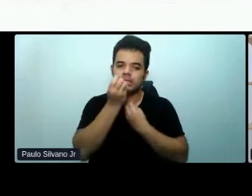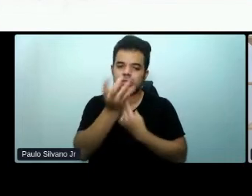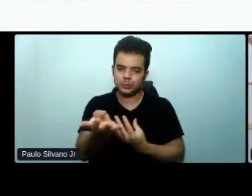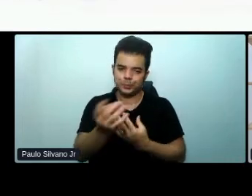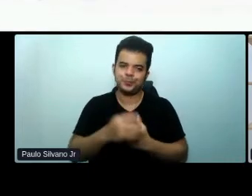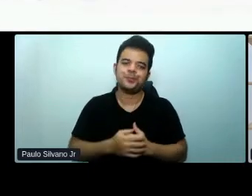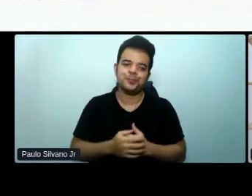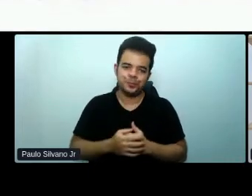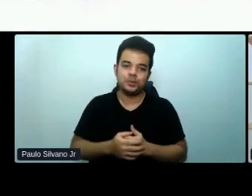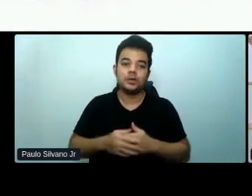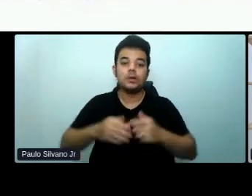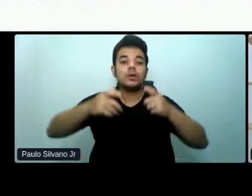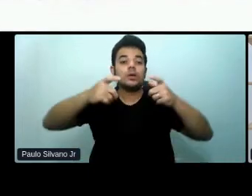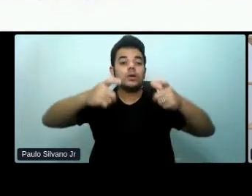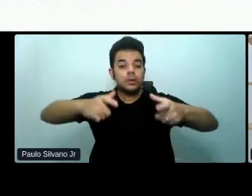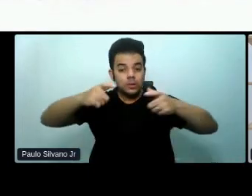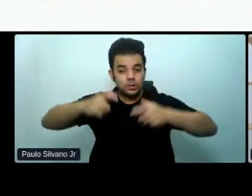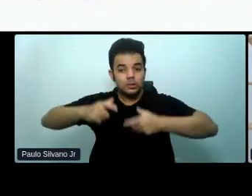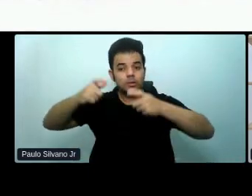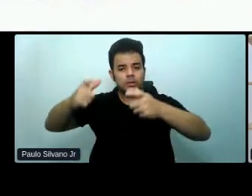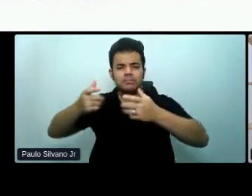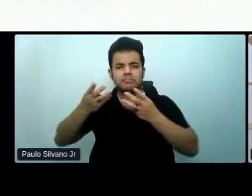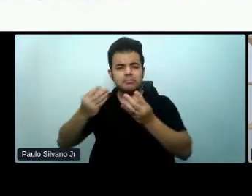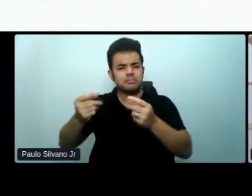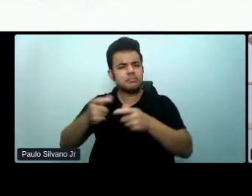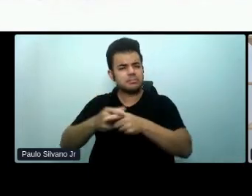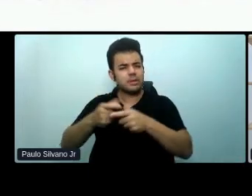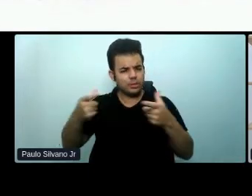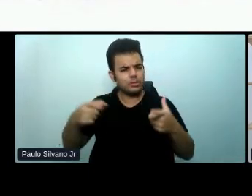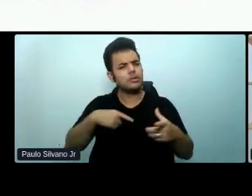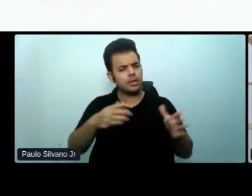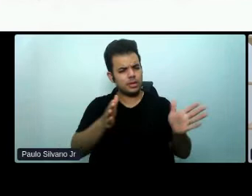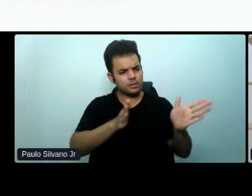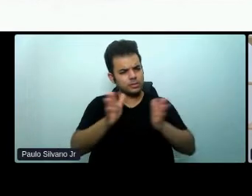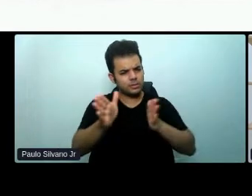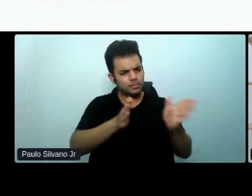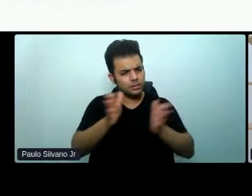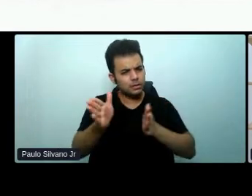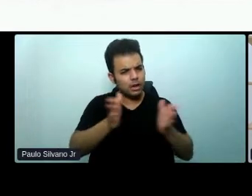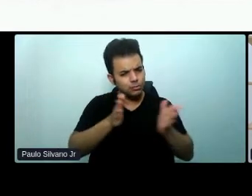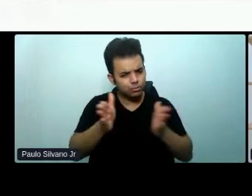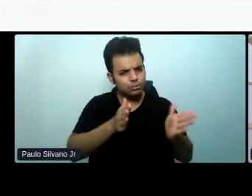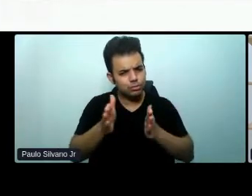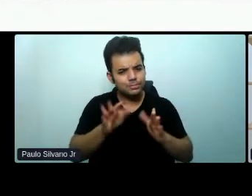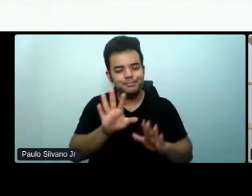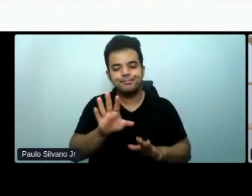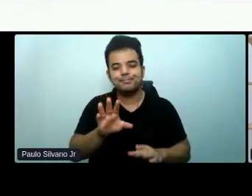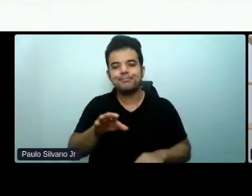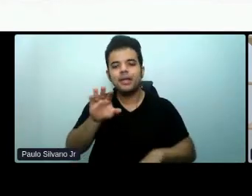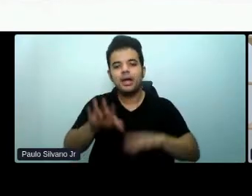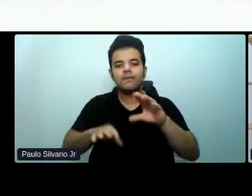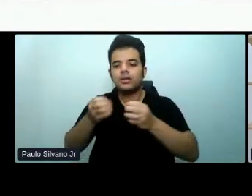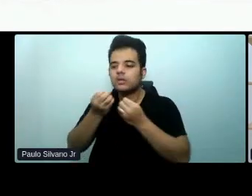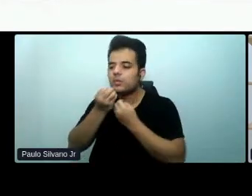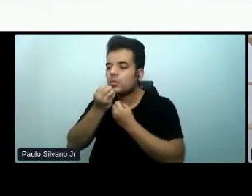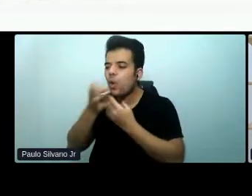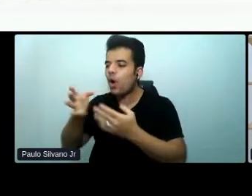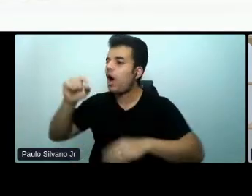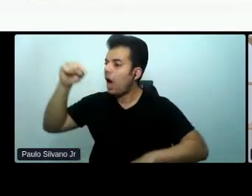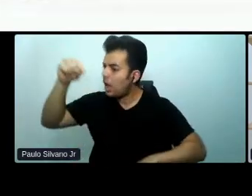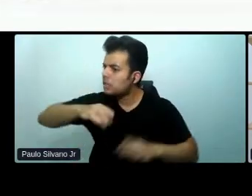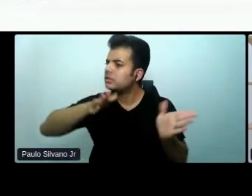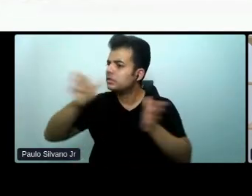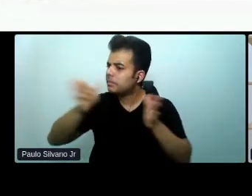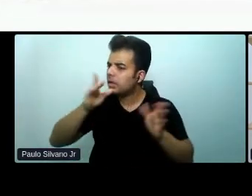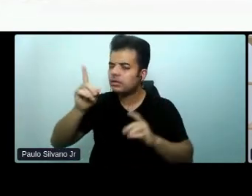certo? Muitos lugares, eles têm acessibilidade, mas eles não informam.